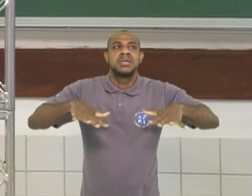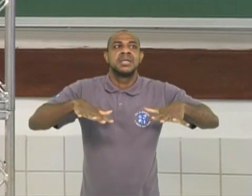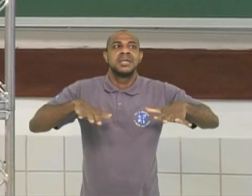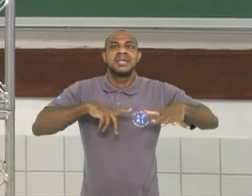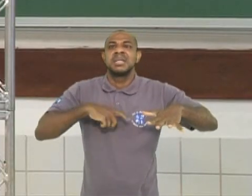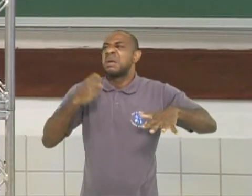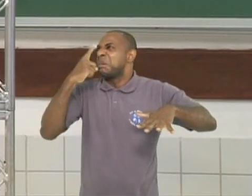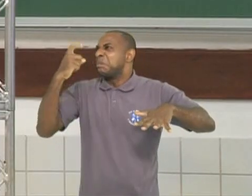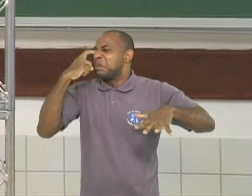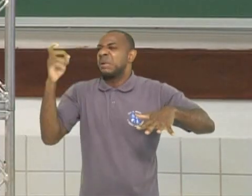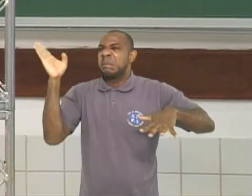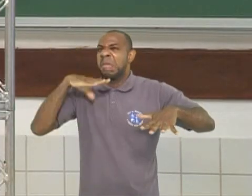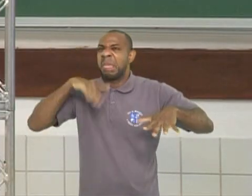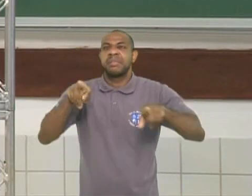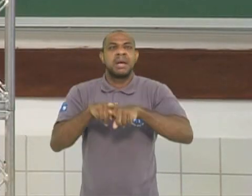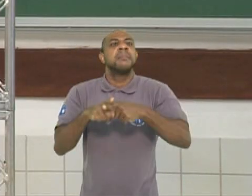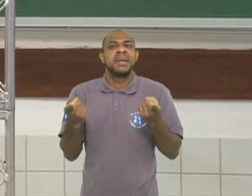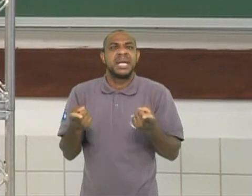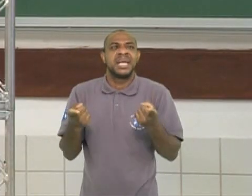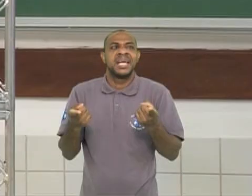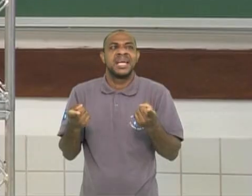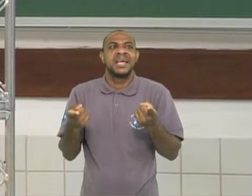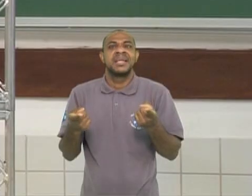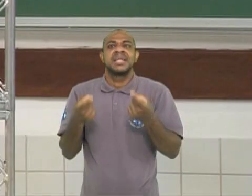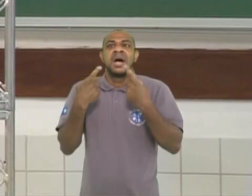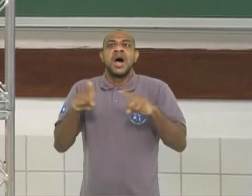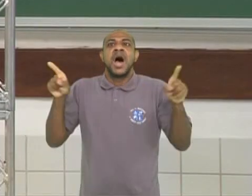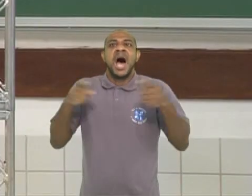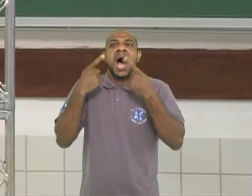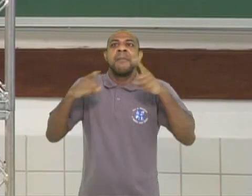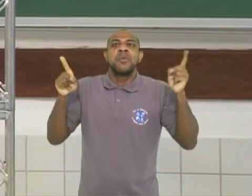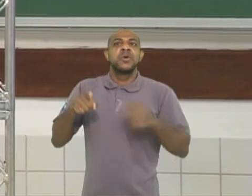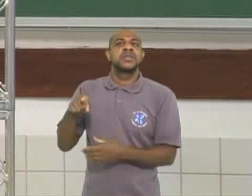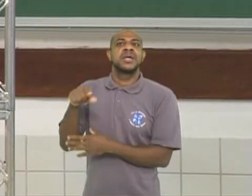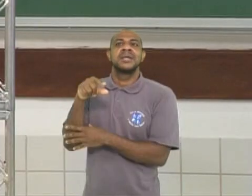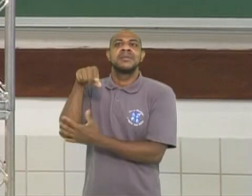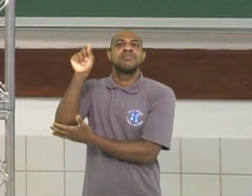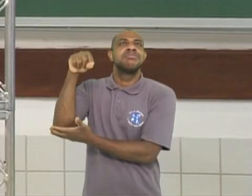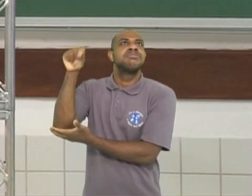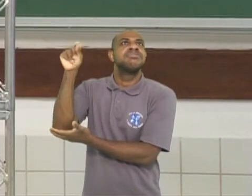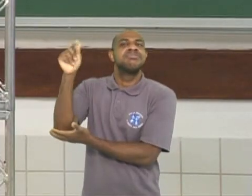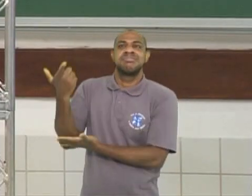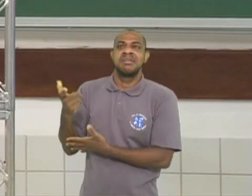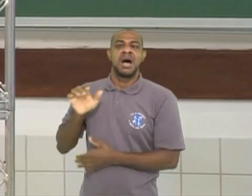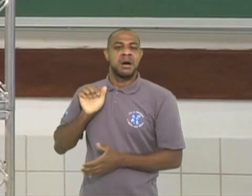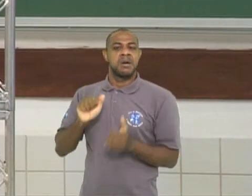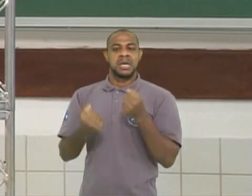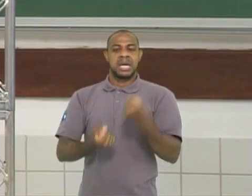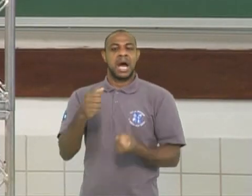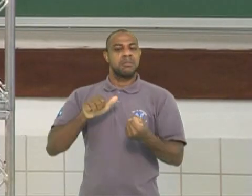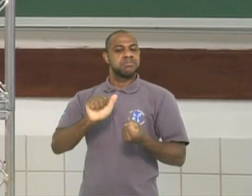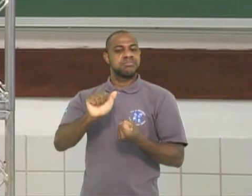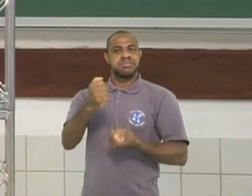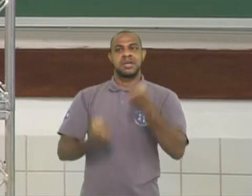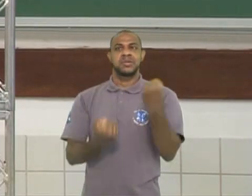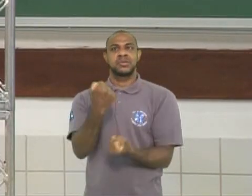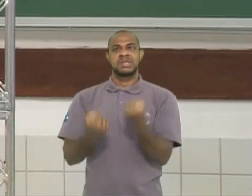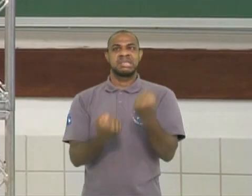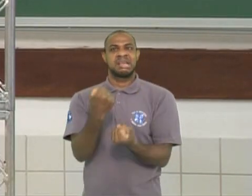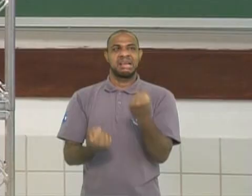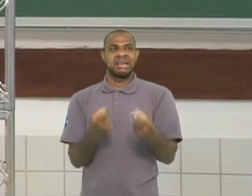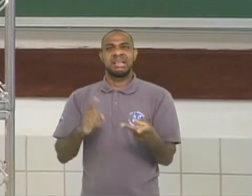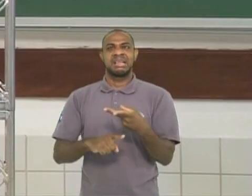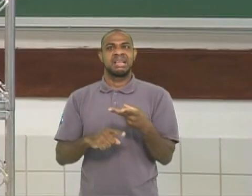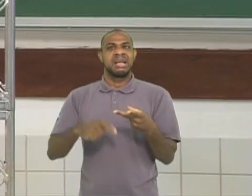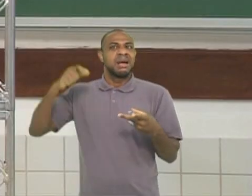uma poluição, o canto que eu escuto dos pássaros, o barulho da buzina, do trânsito, o barulho